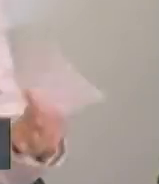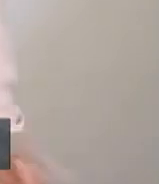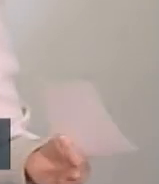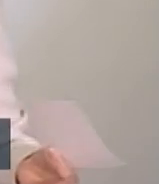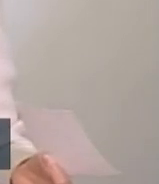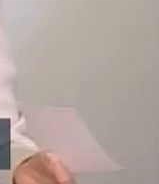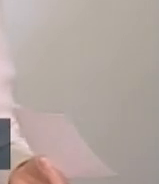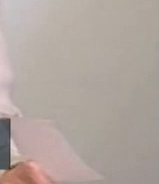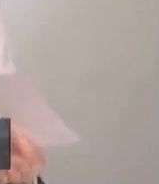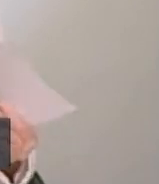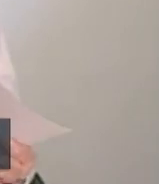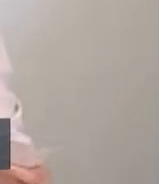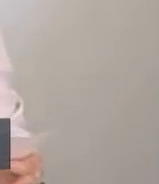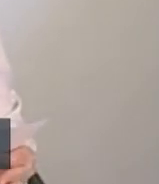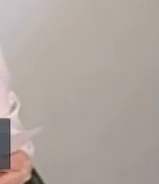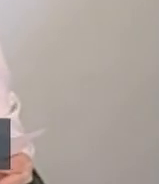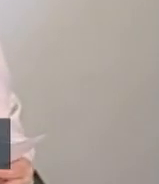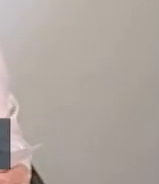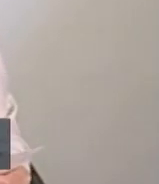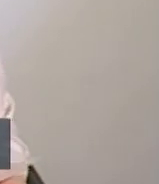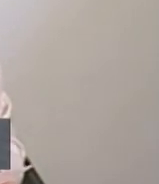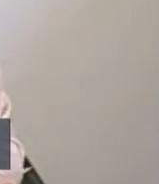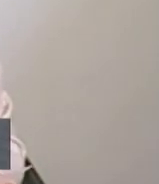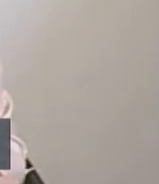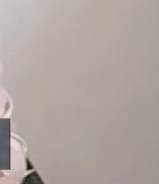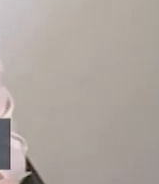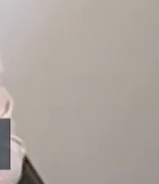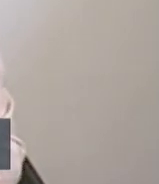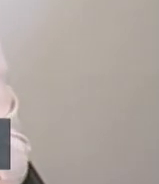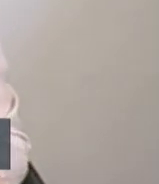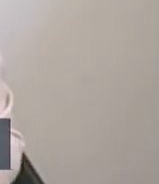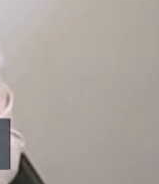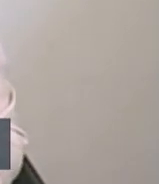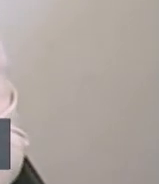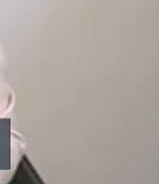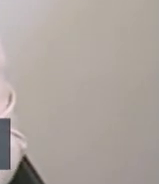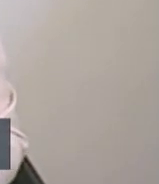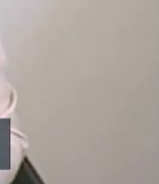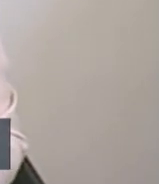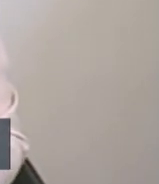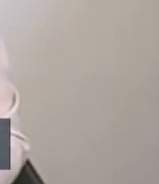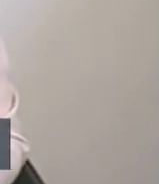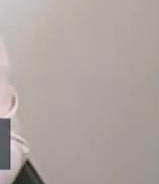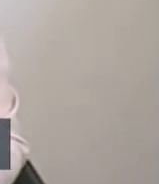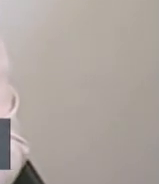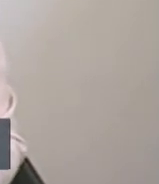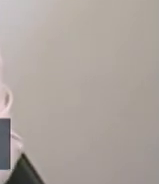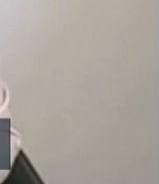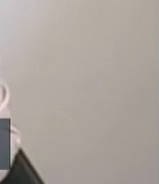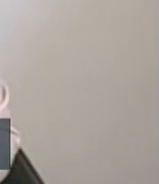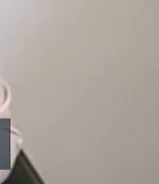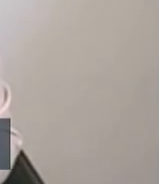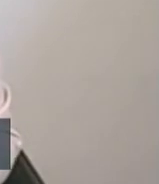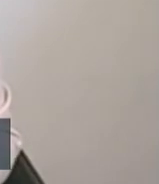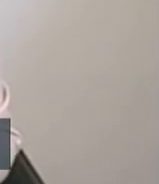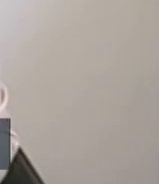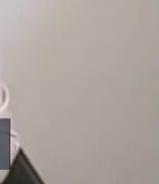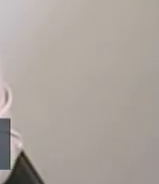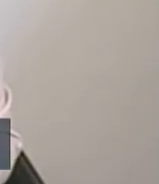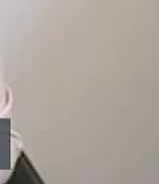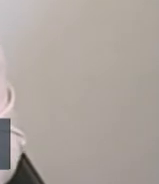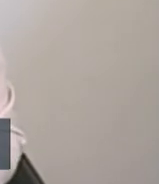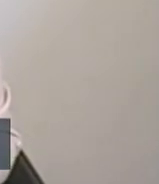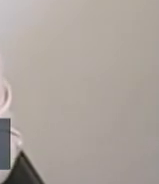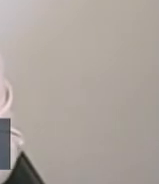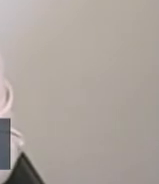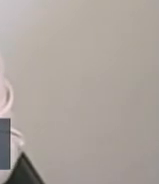vocês possam estar atuando. Então, parabéns, Antônio, porque constituiu um ambiente de trabalho. Esse reconhecimento a ti